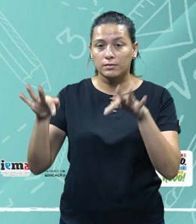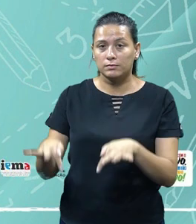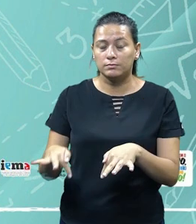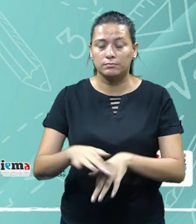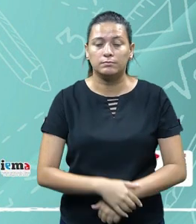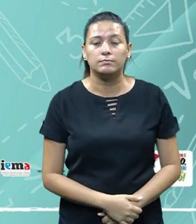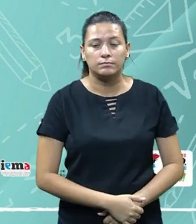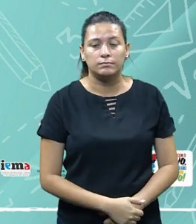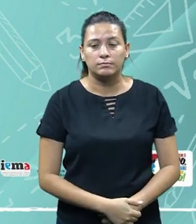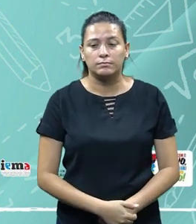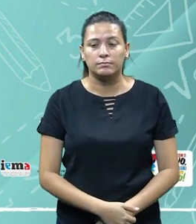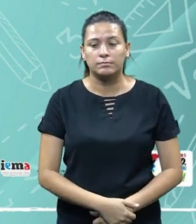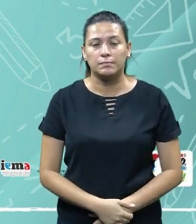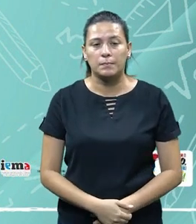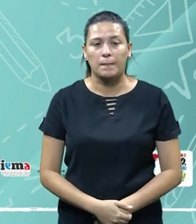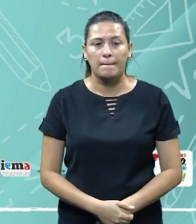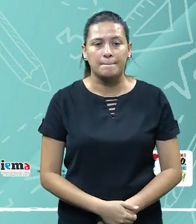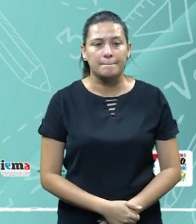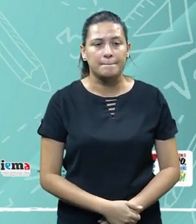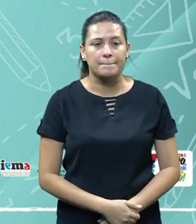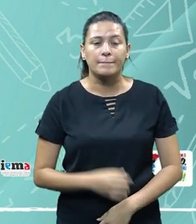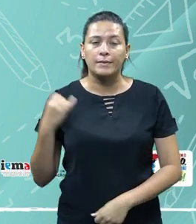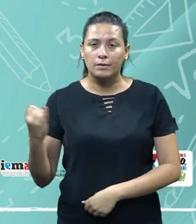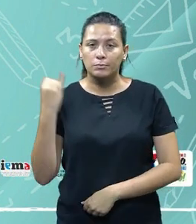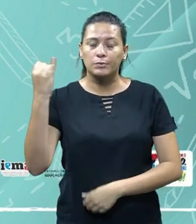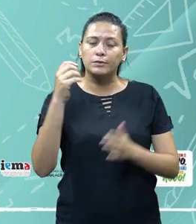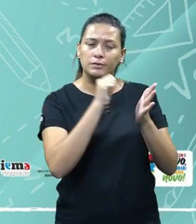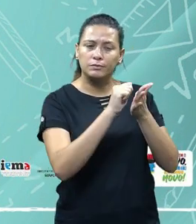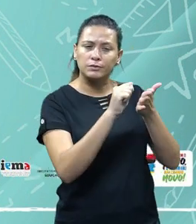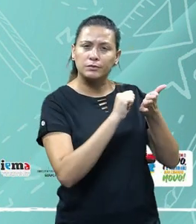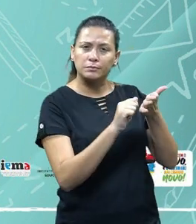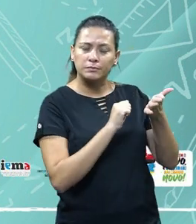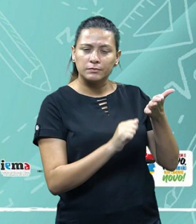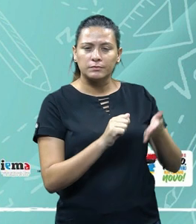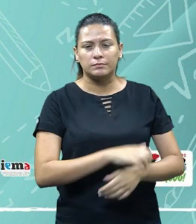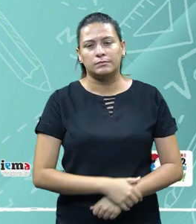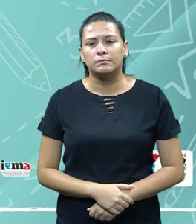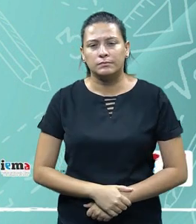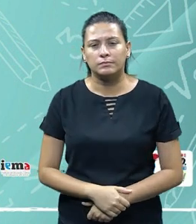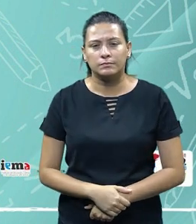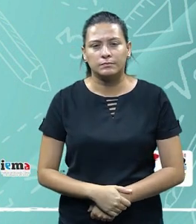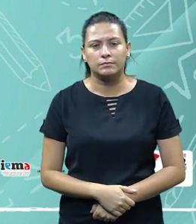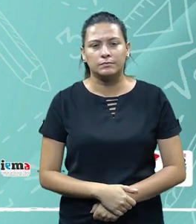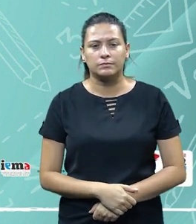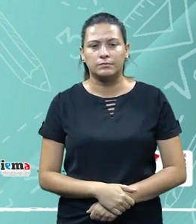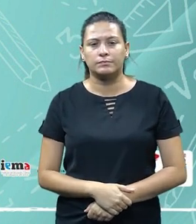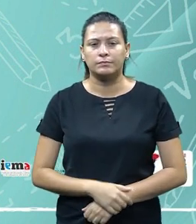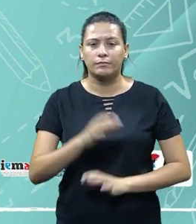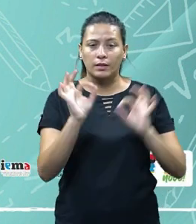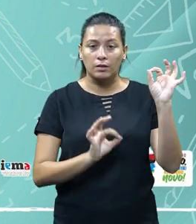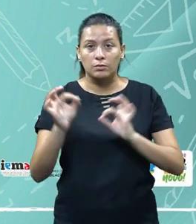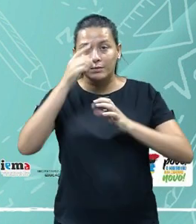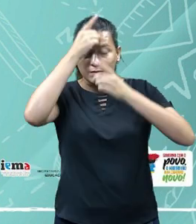e finalizando pessoal eu quero falar para vocês sobre a importância a importância do fichamento